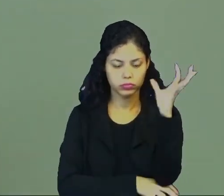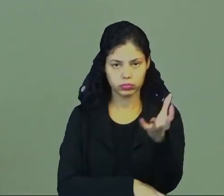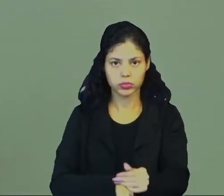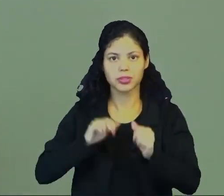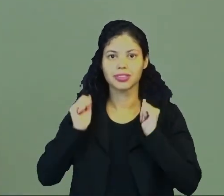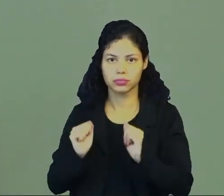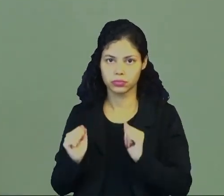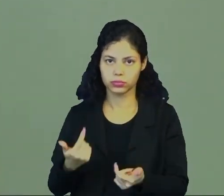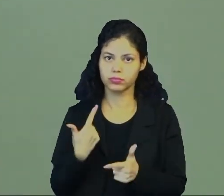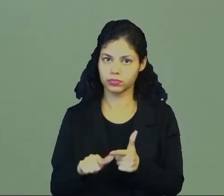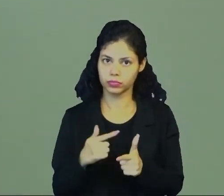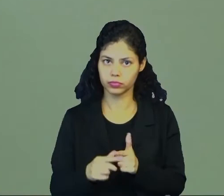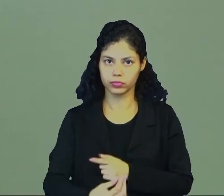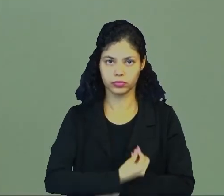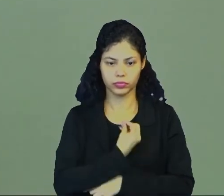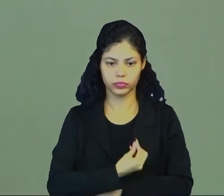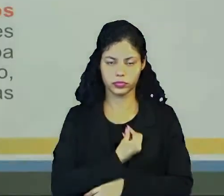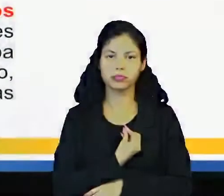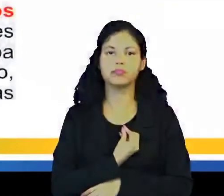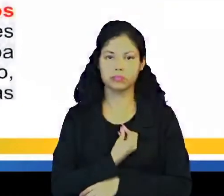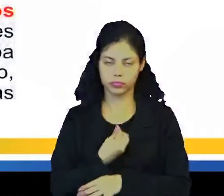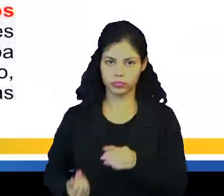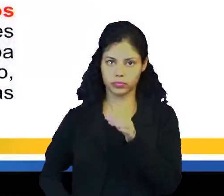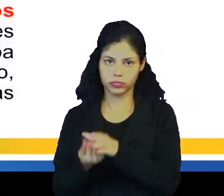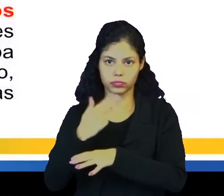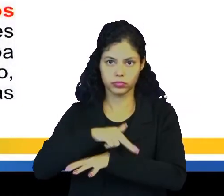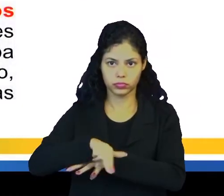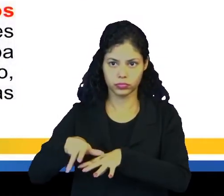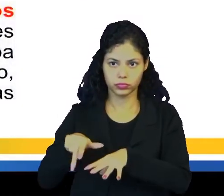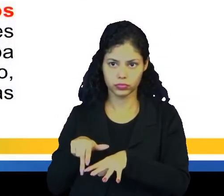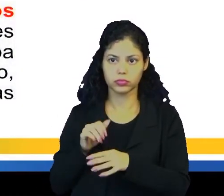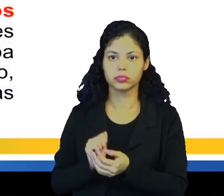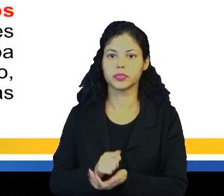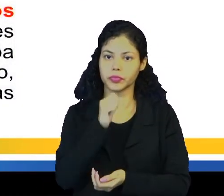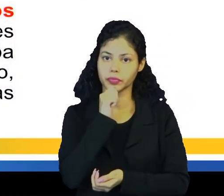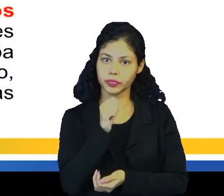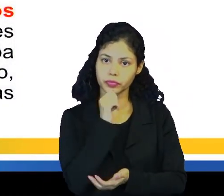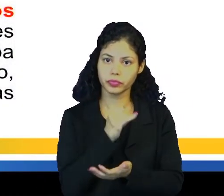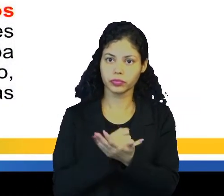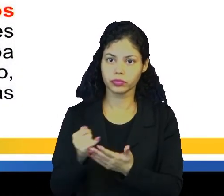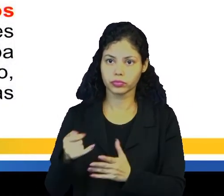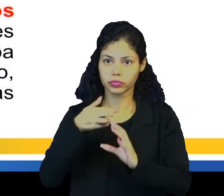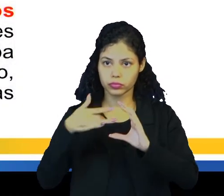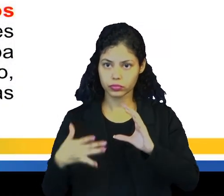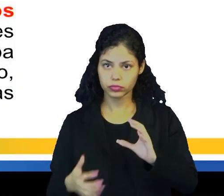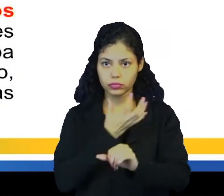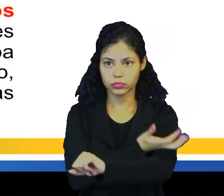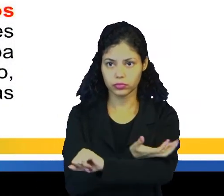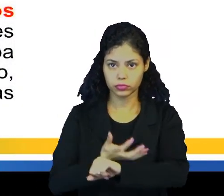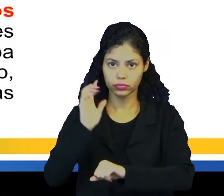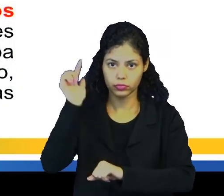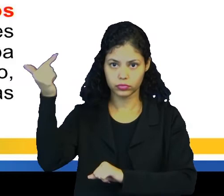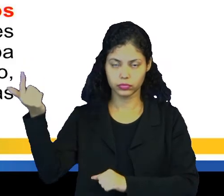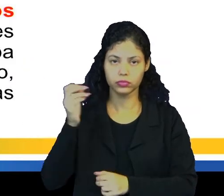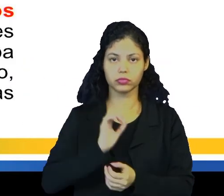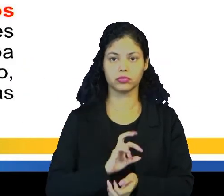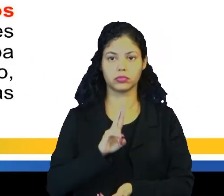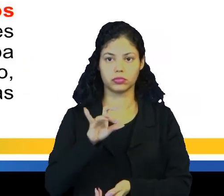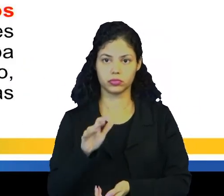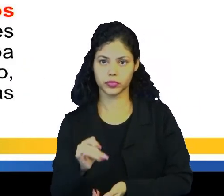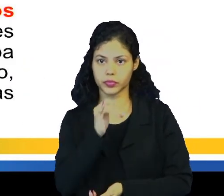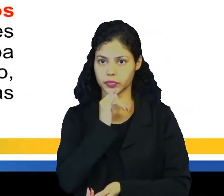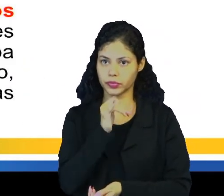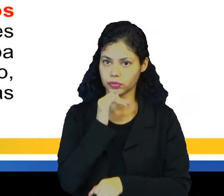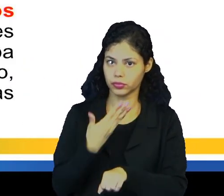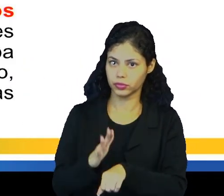que podem afetar a vida da biodiversidade. A introdução de espécies animais, vegetais em outros organismos,